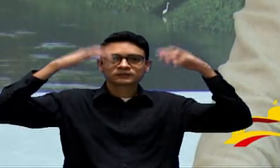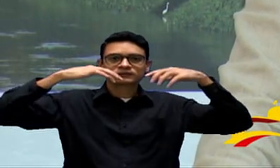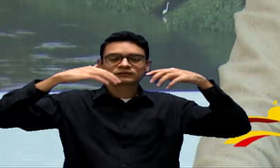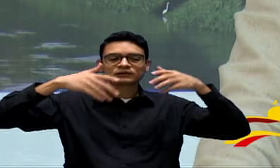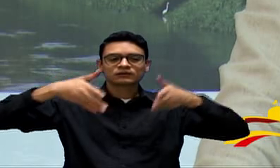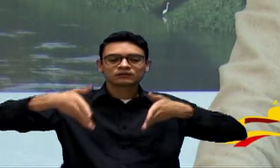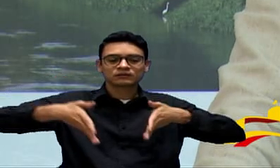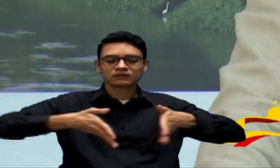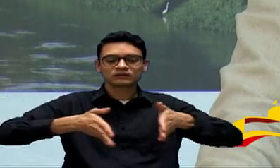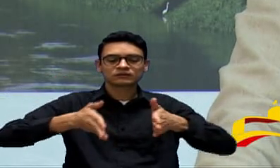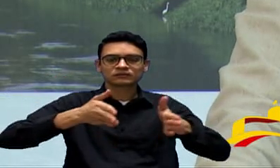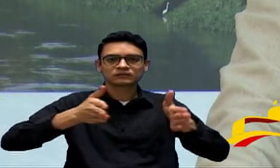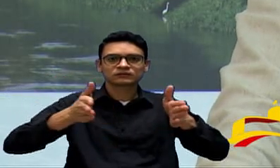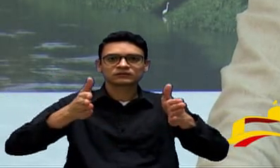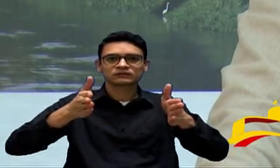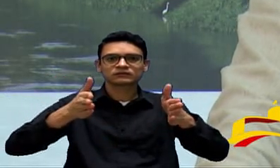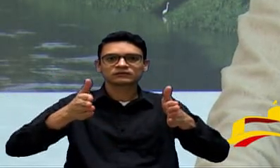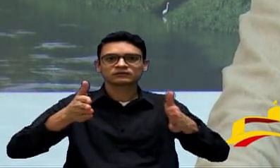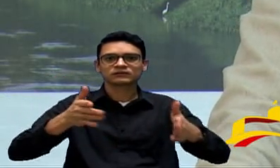estradas ficam